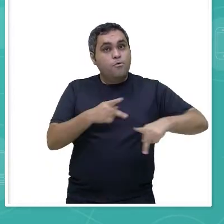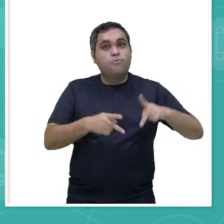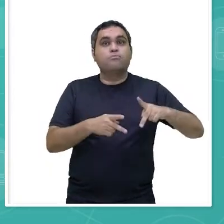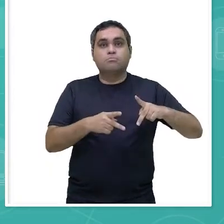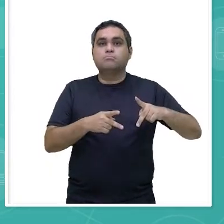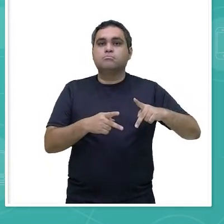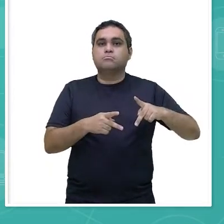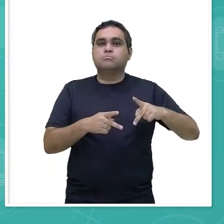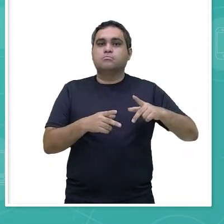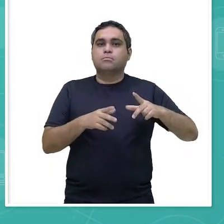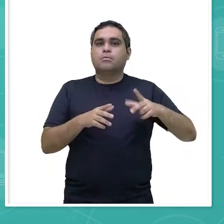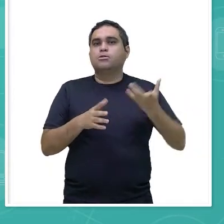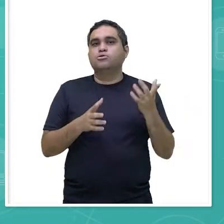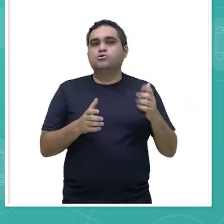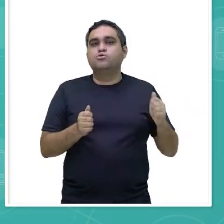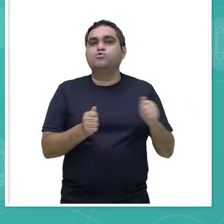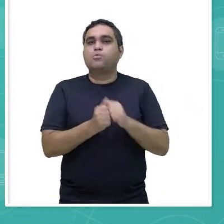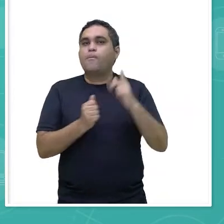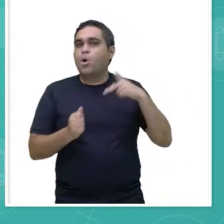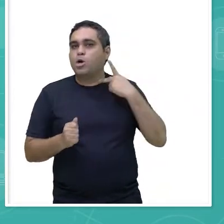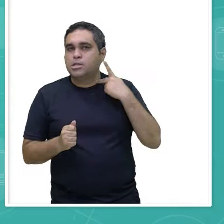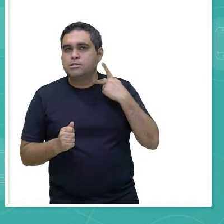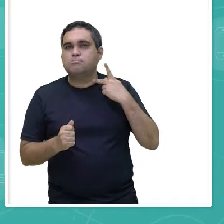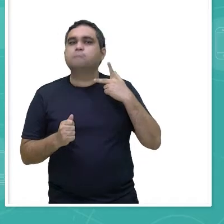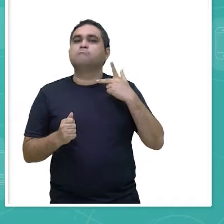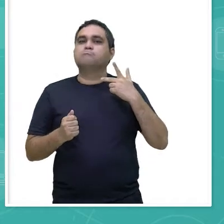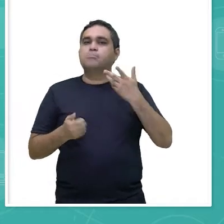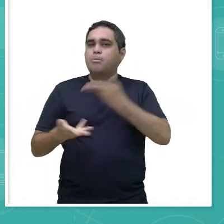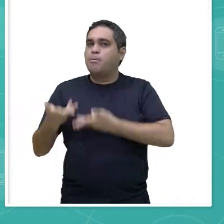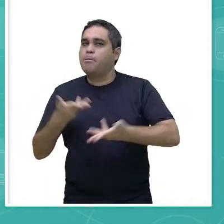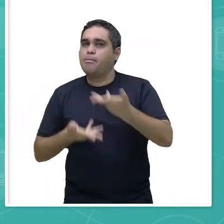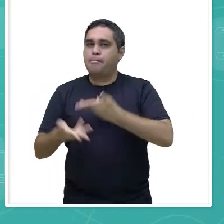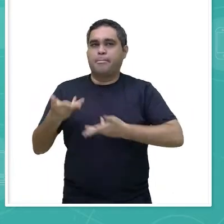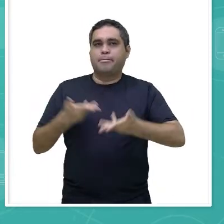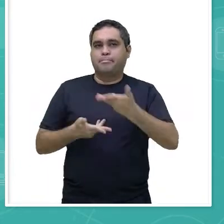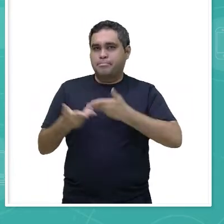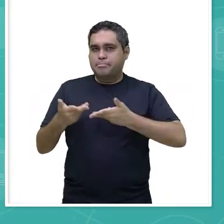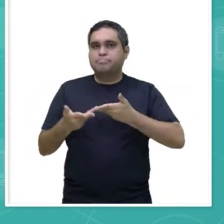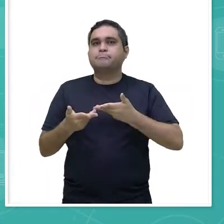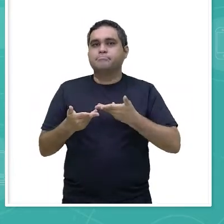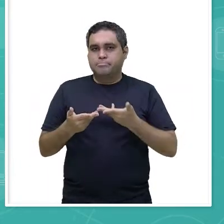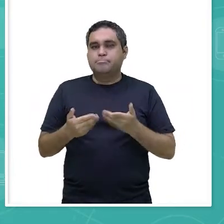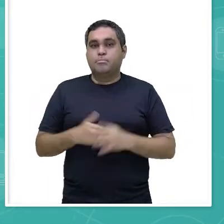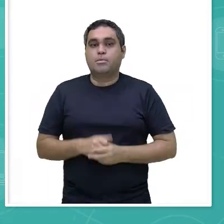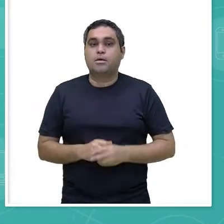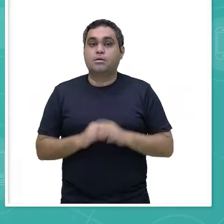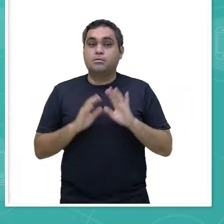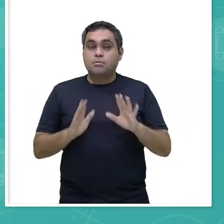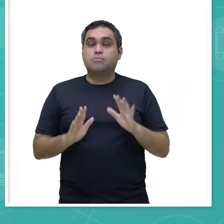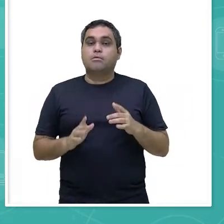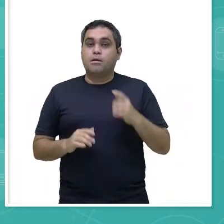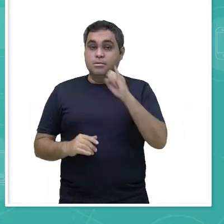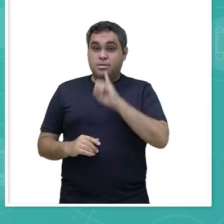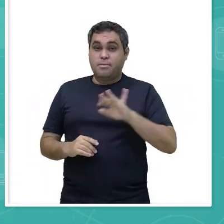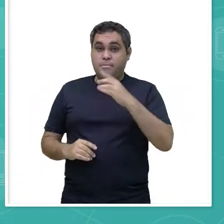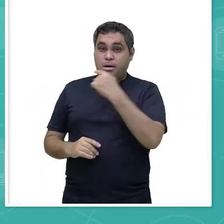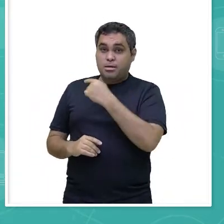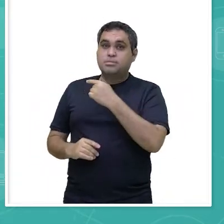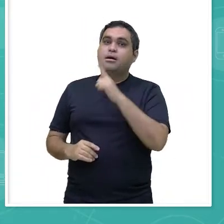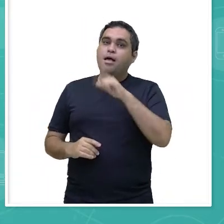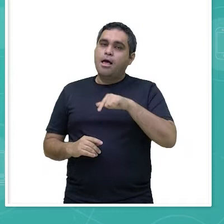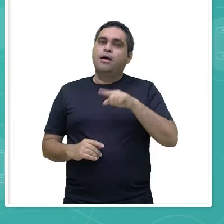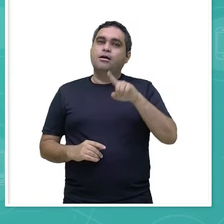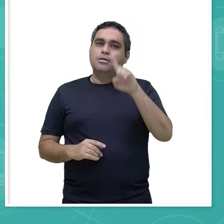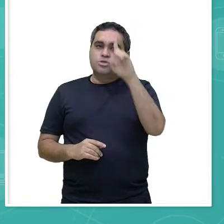porque eles acreditavam que os representantes lá iriam corresponder às suas expectativas. E essa imagem aí é uma imagem mesmo do que foi o Domingo